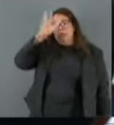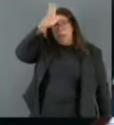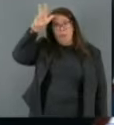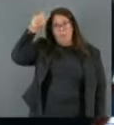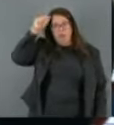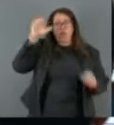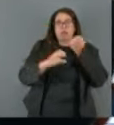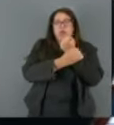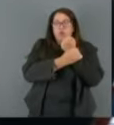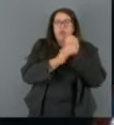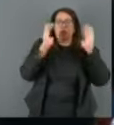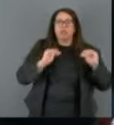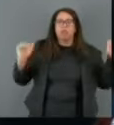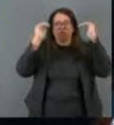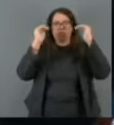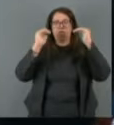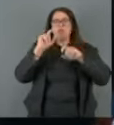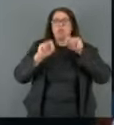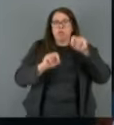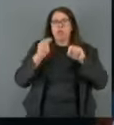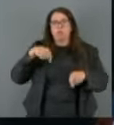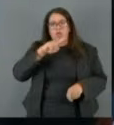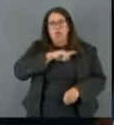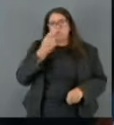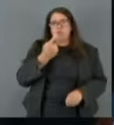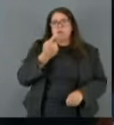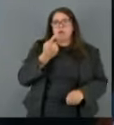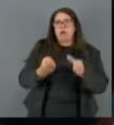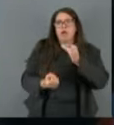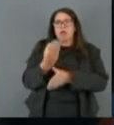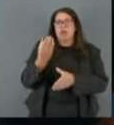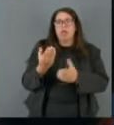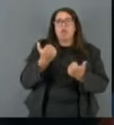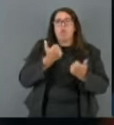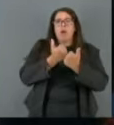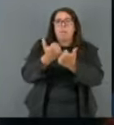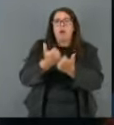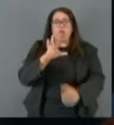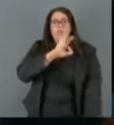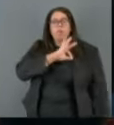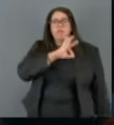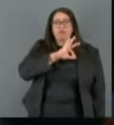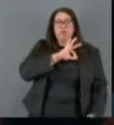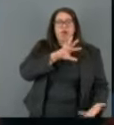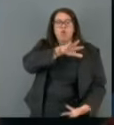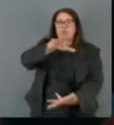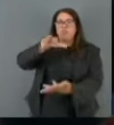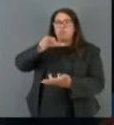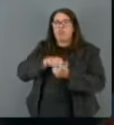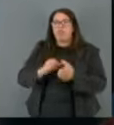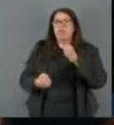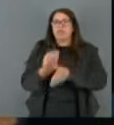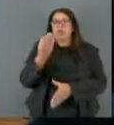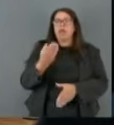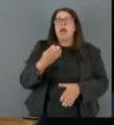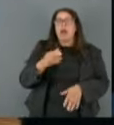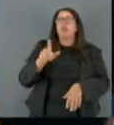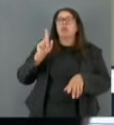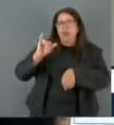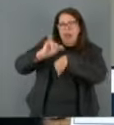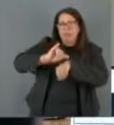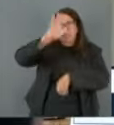Segurança e Soberania, em que nós estamos agora criando um centro de cooperação policial internacional, que será inaugurado ainda em Manaus este